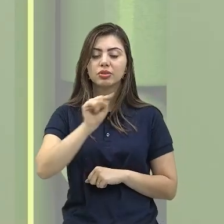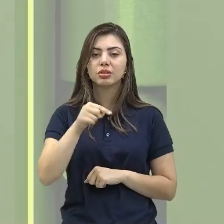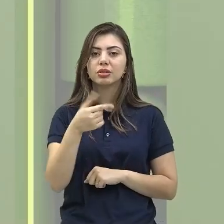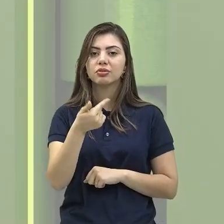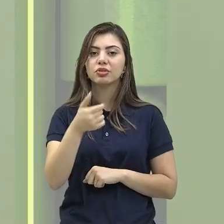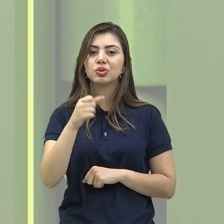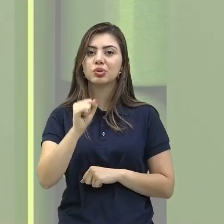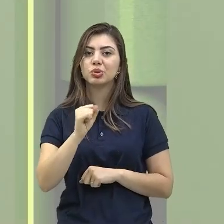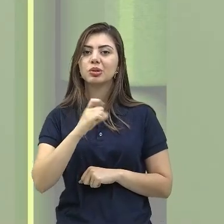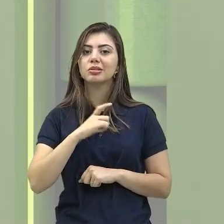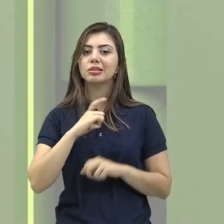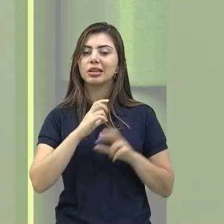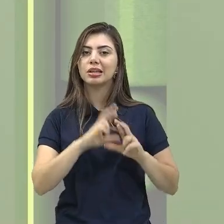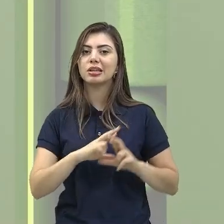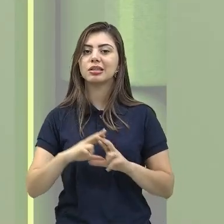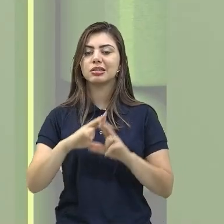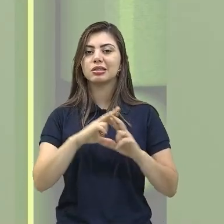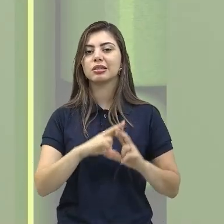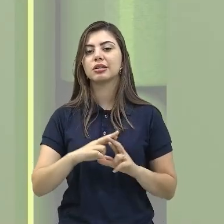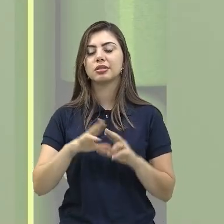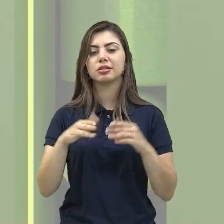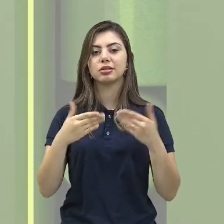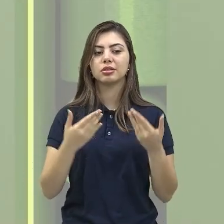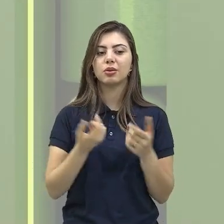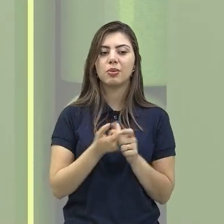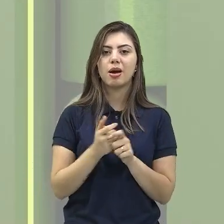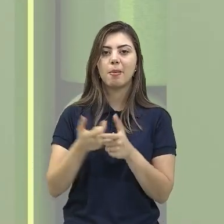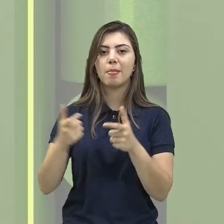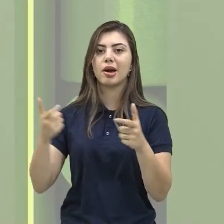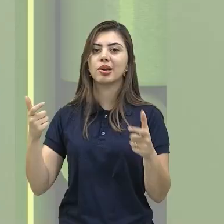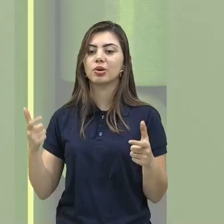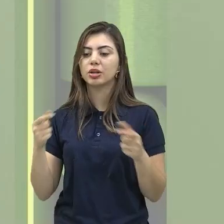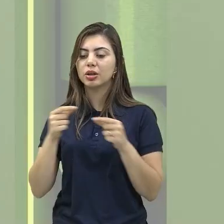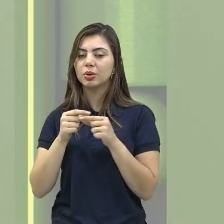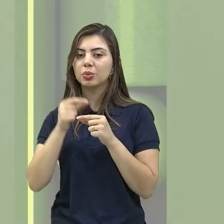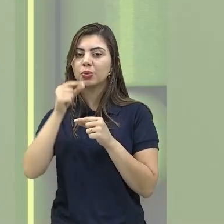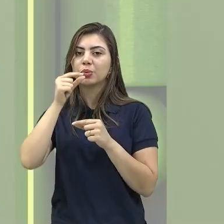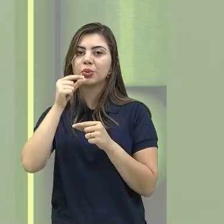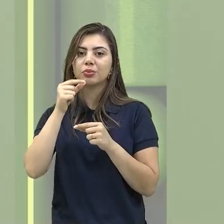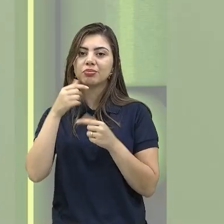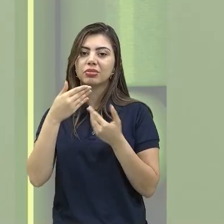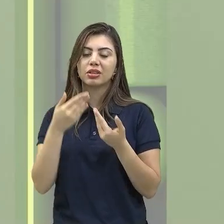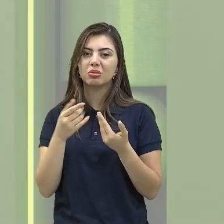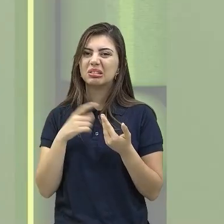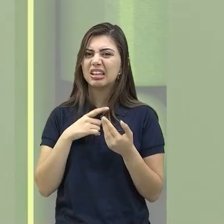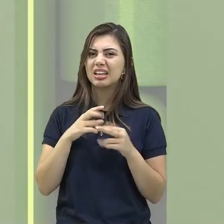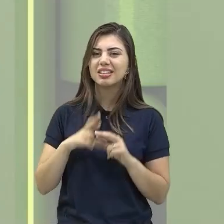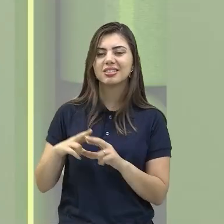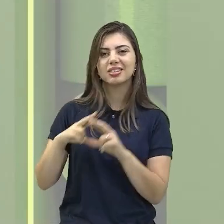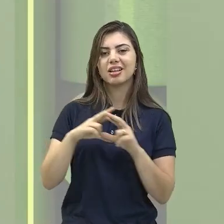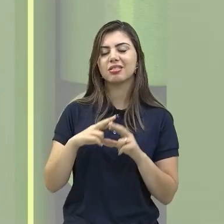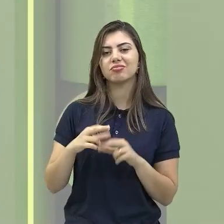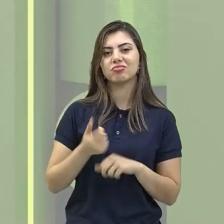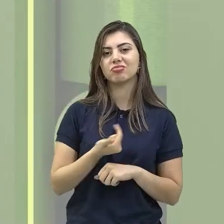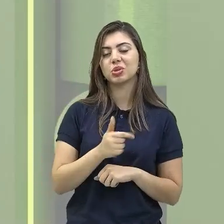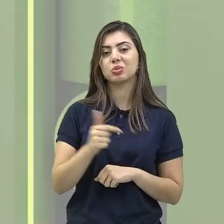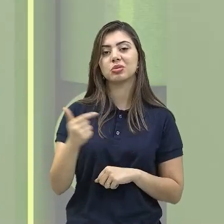recebem a destinação adequada. Então, grande parte desses canudos certamente não está recebendo essa destinação, né,